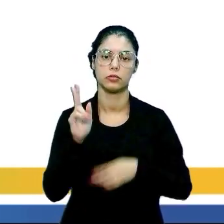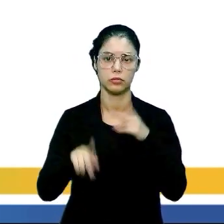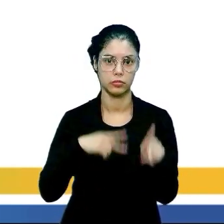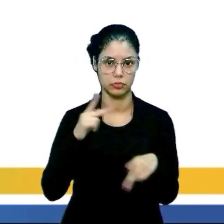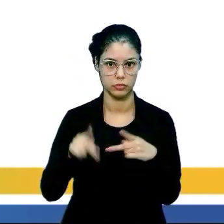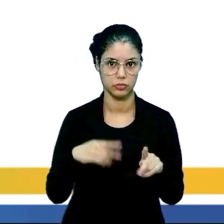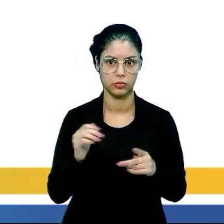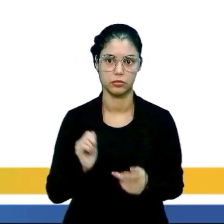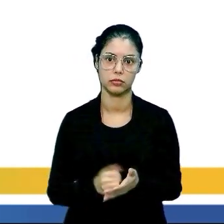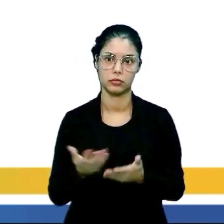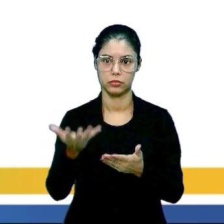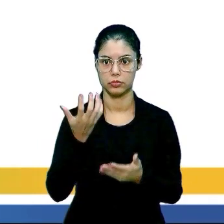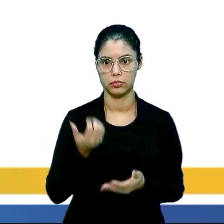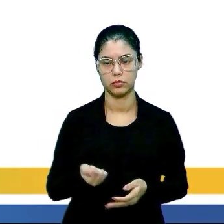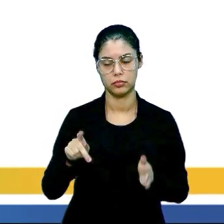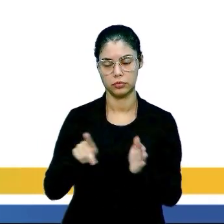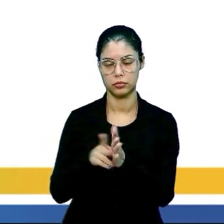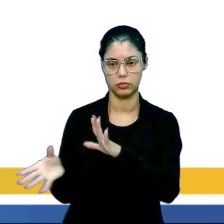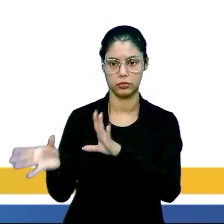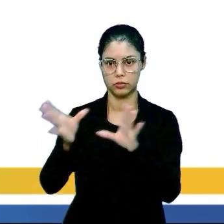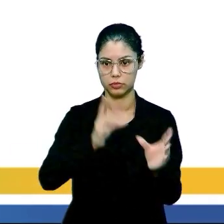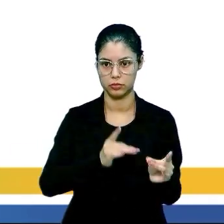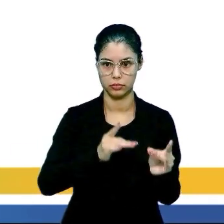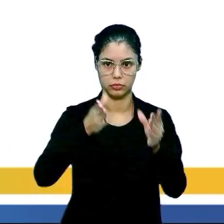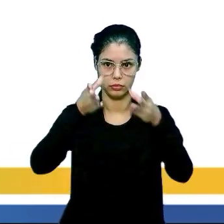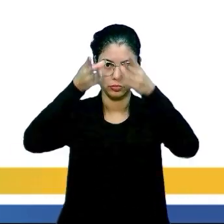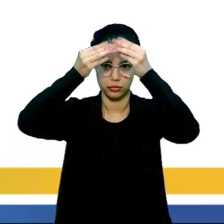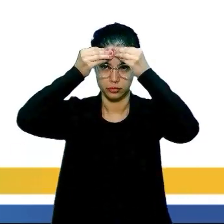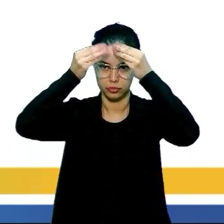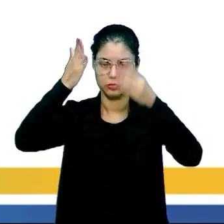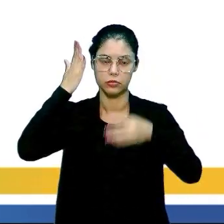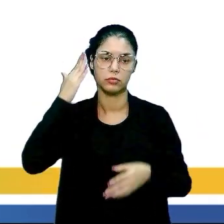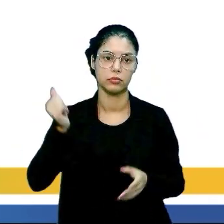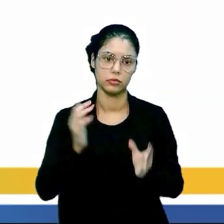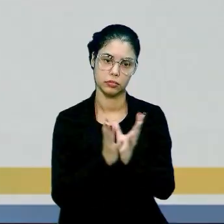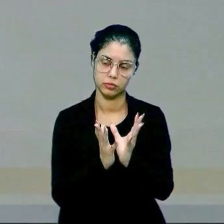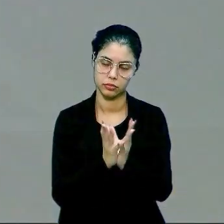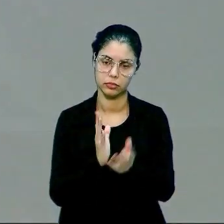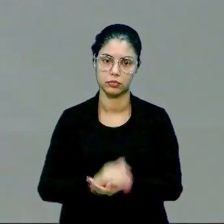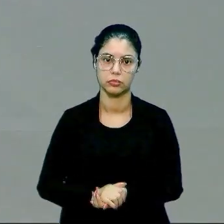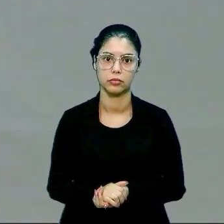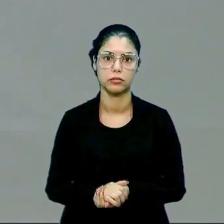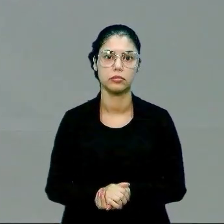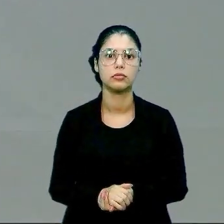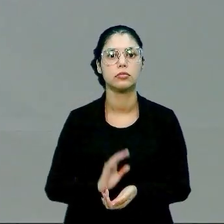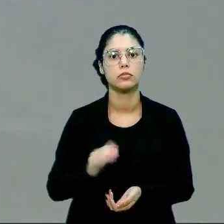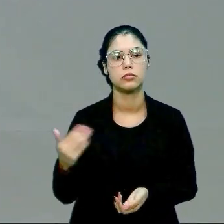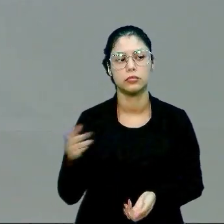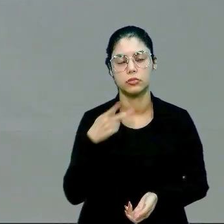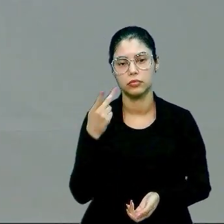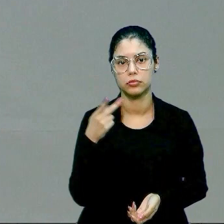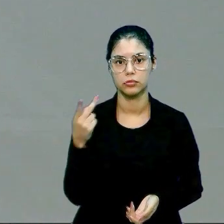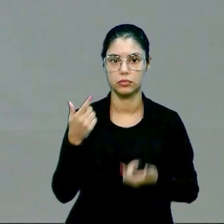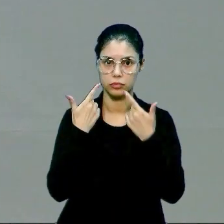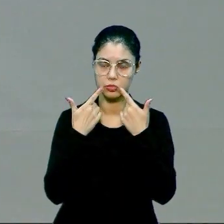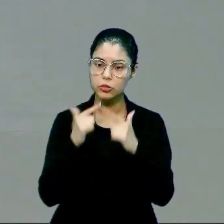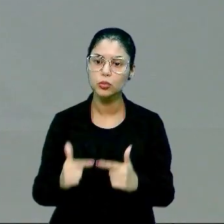de ditados populares que resgatam memórias e saberes coletivos. Pessoal, quando a gente fala